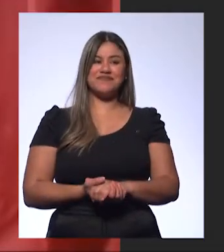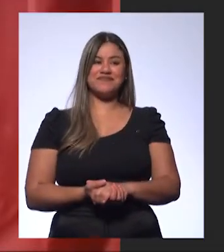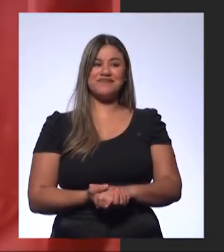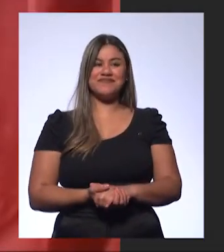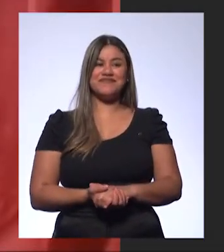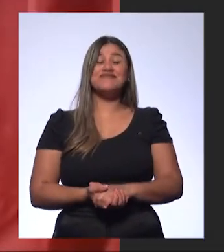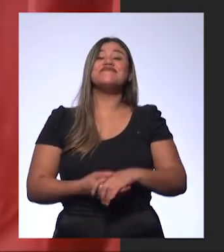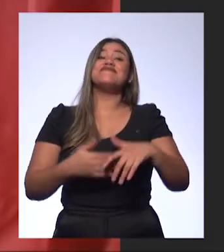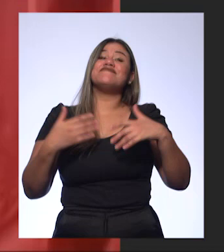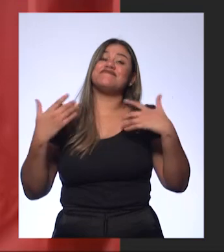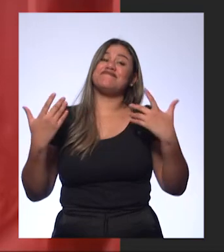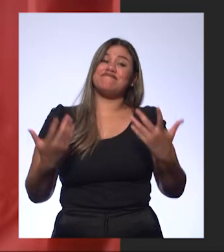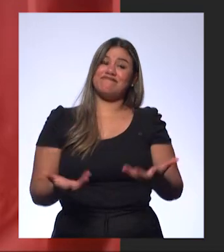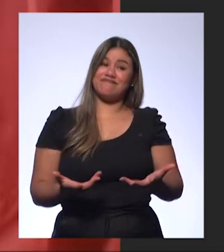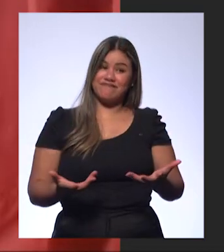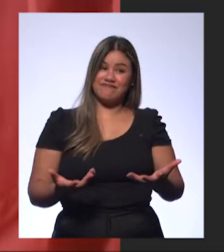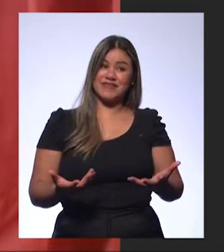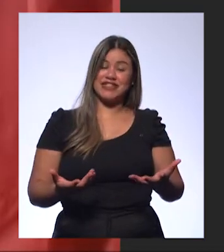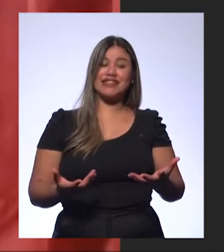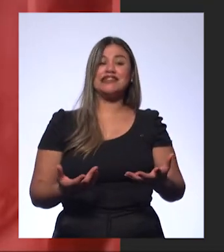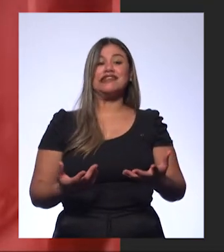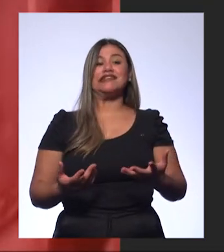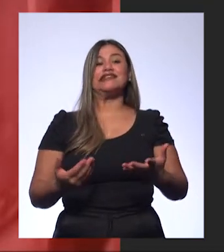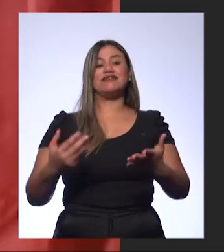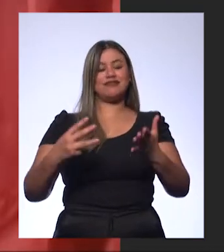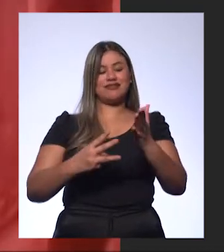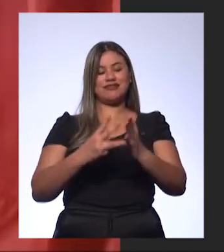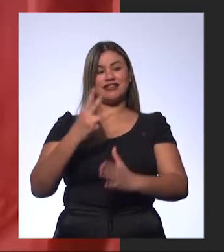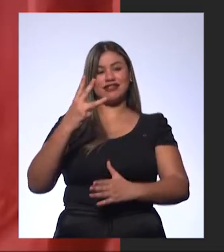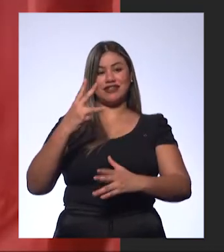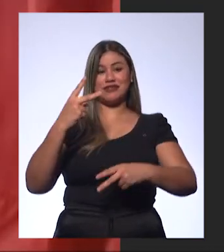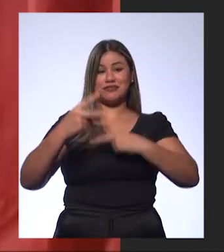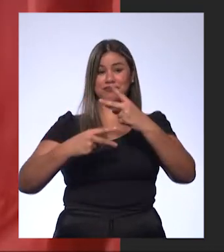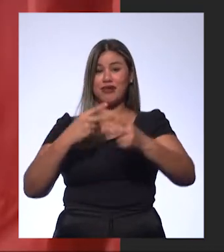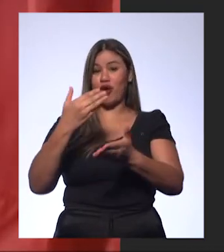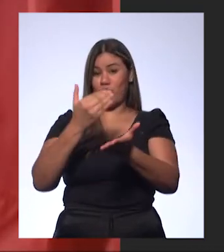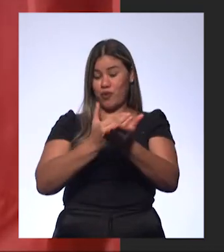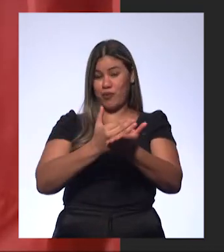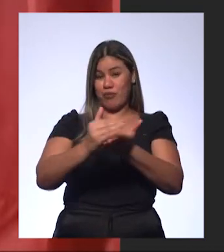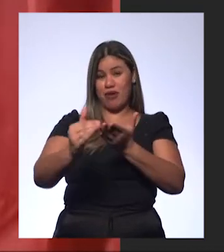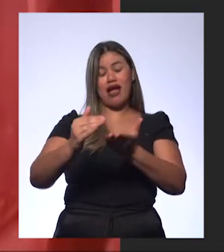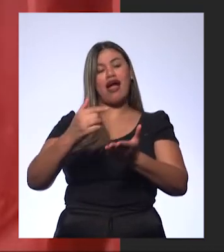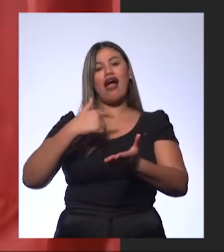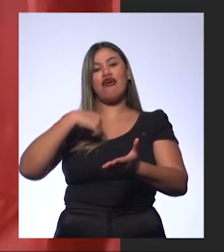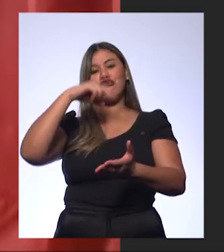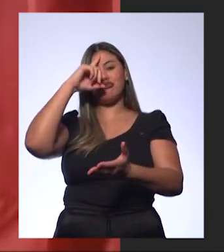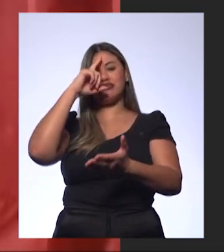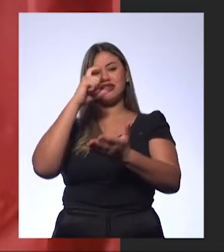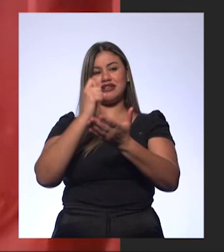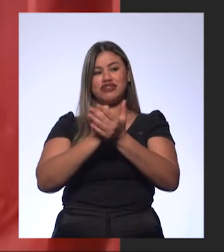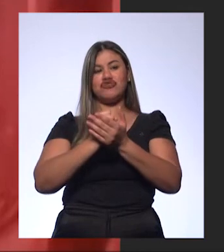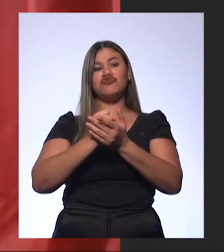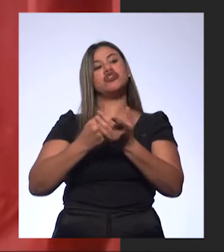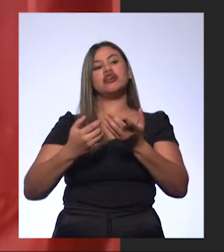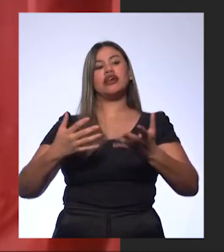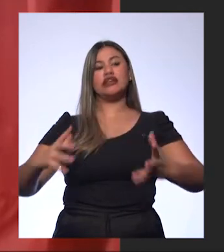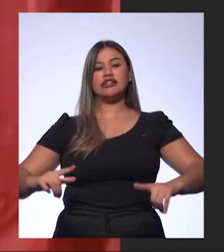Então, no início desse terceiro bimestre, eu resolvi, né, trabalhar a iniciativa social com uma